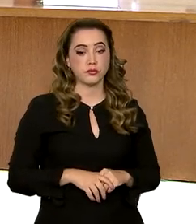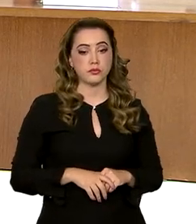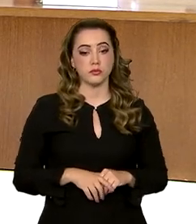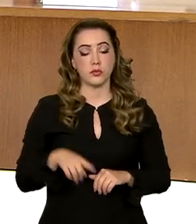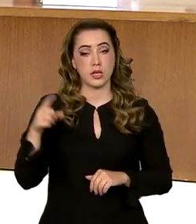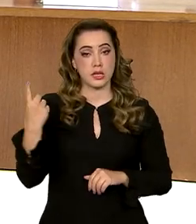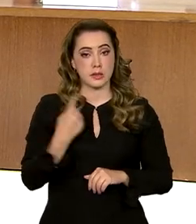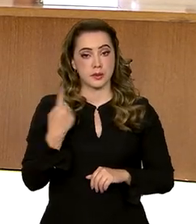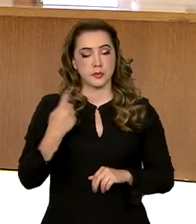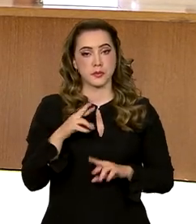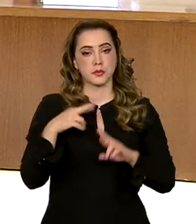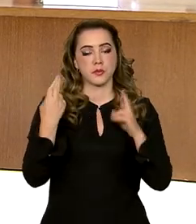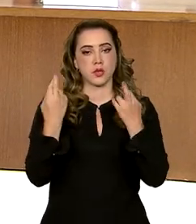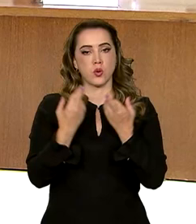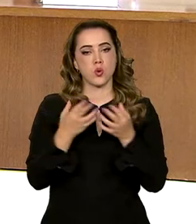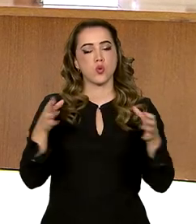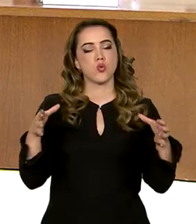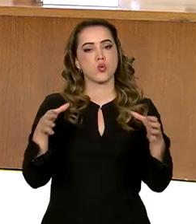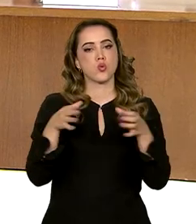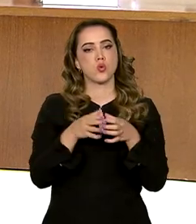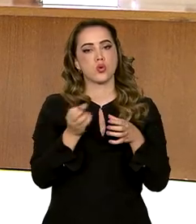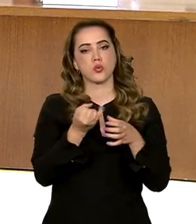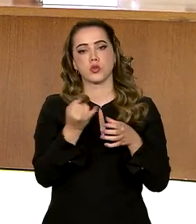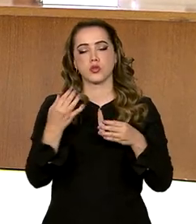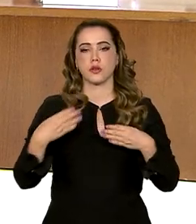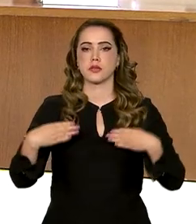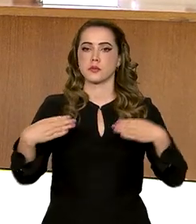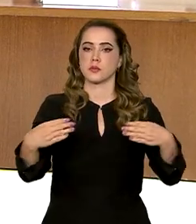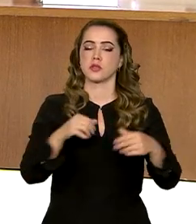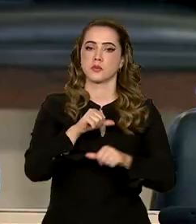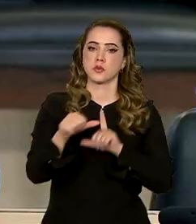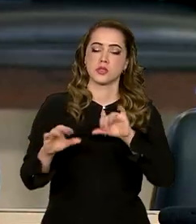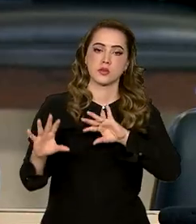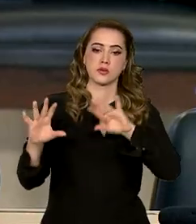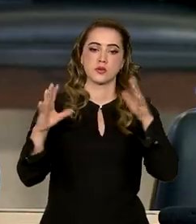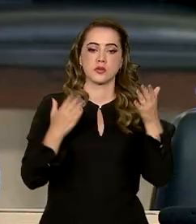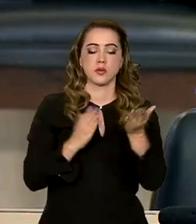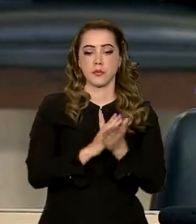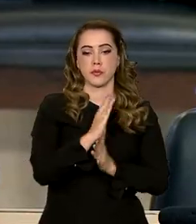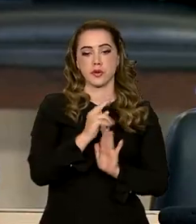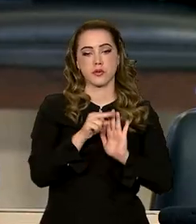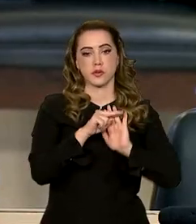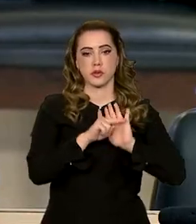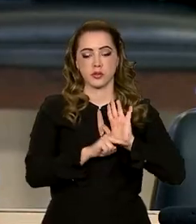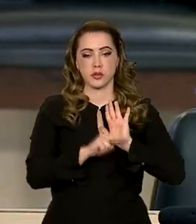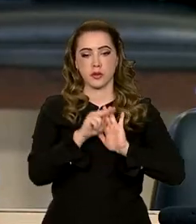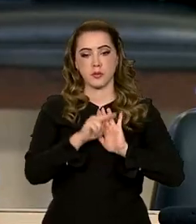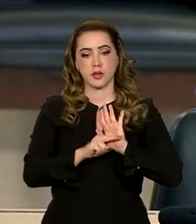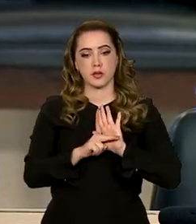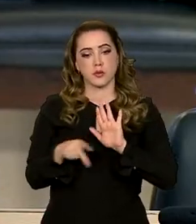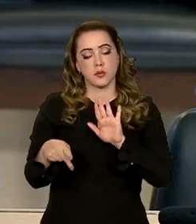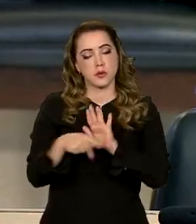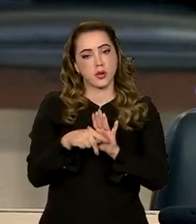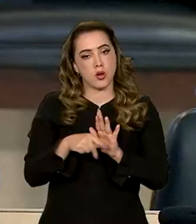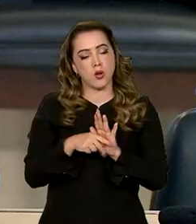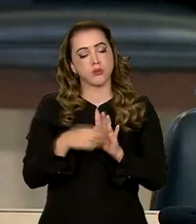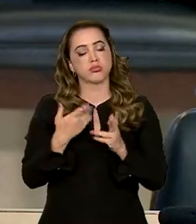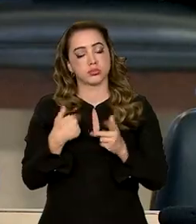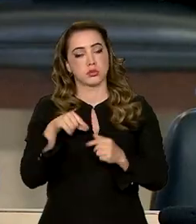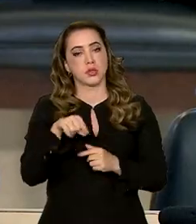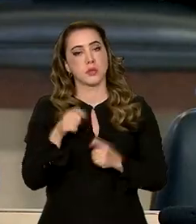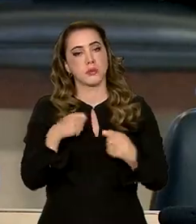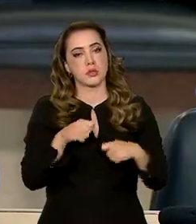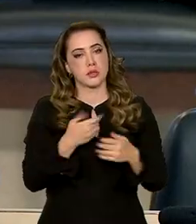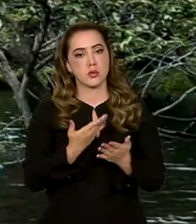Nesta primeira reunião, o Comitê Interministerial sobre Mudança do Clima aprovou o regimento interno e as resoluções que deverão